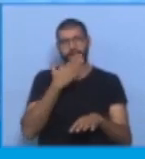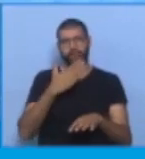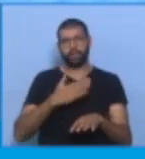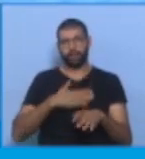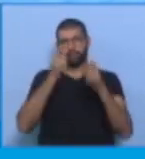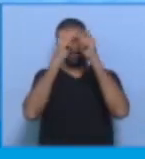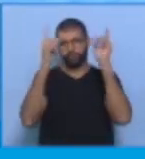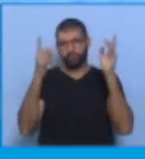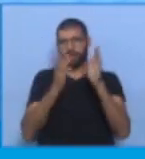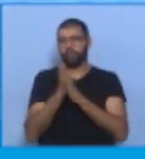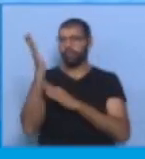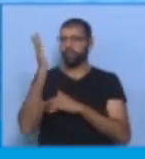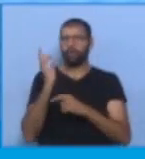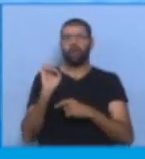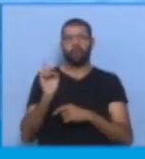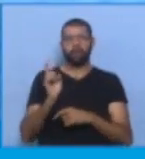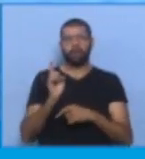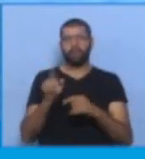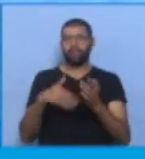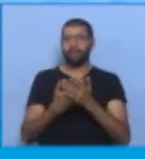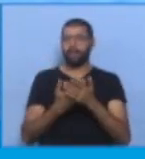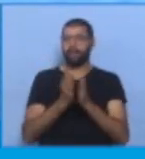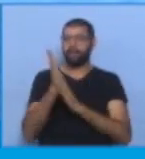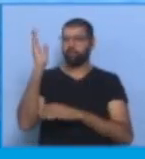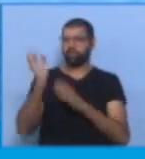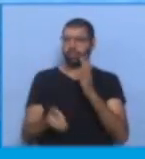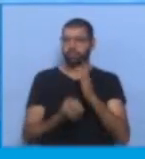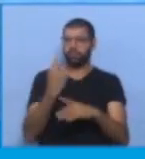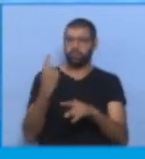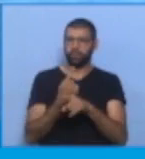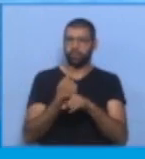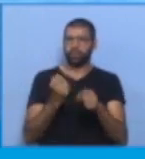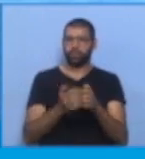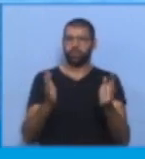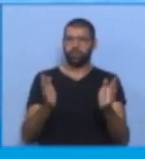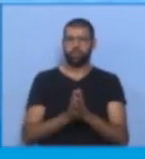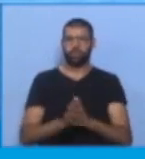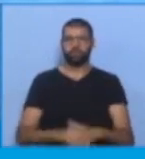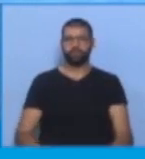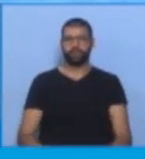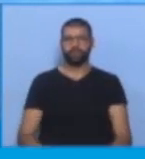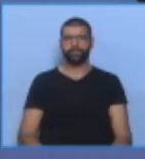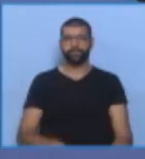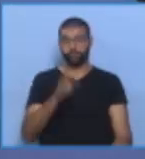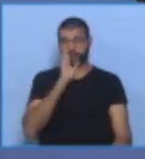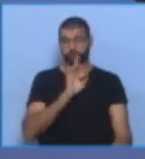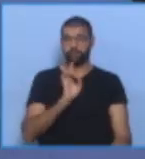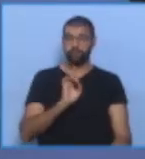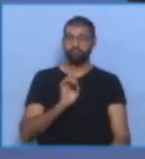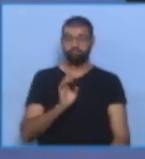remontar a Deus, isto é, põe Deus a criar todas as coisas. Ora, então, se é